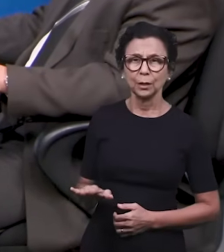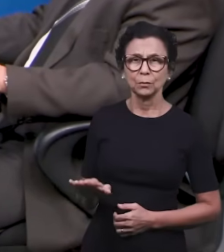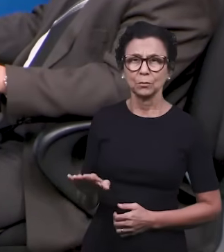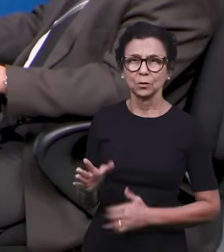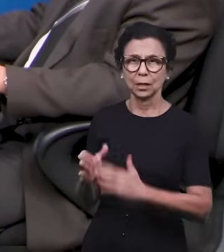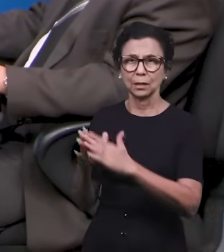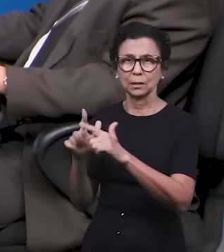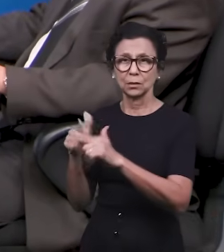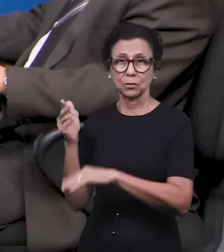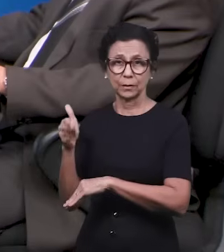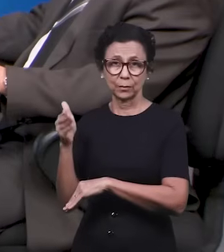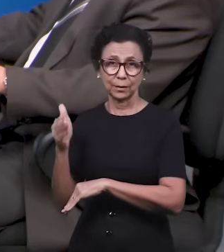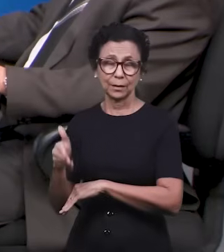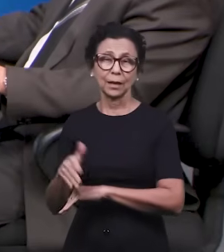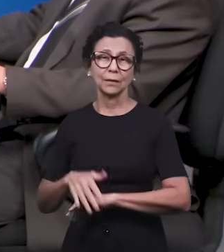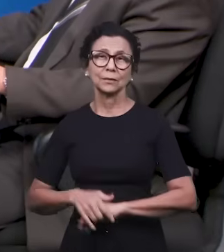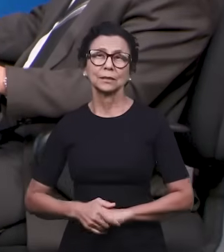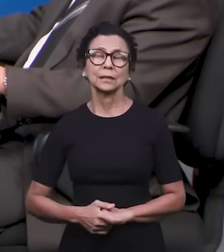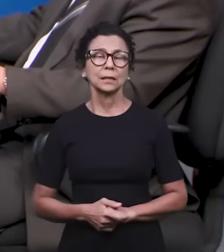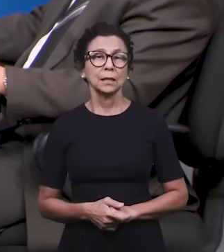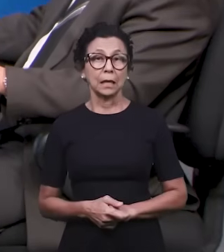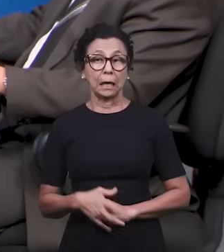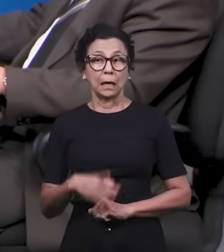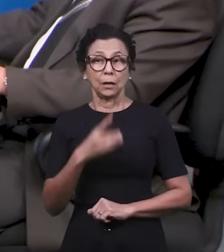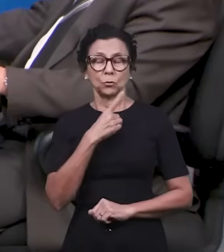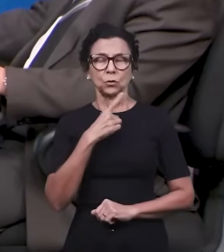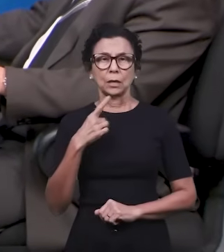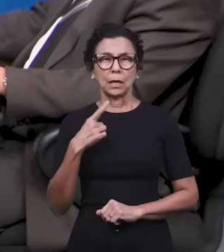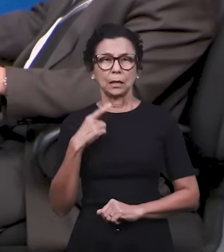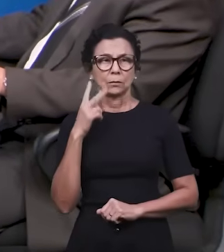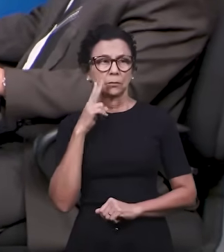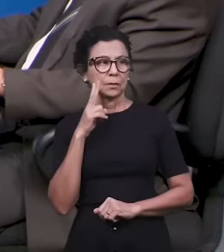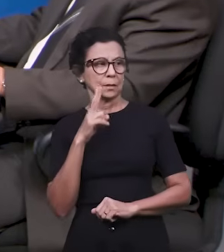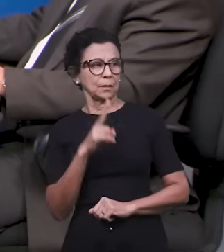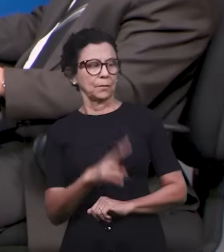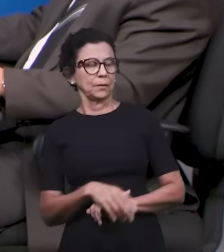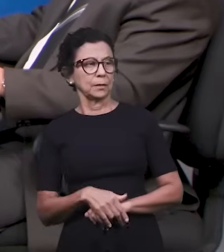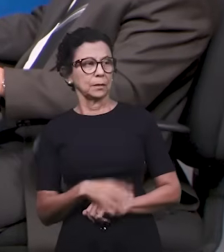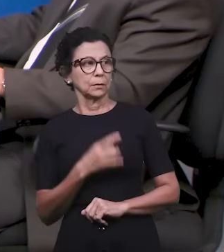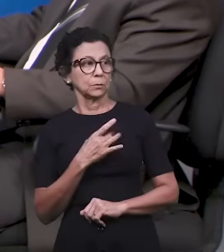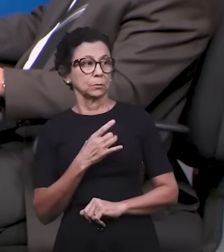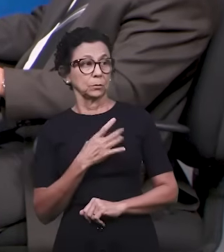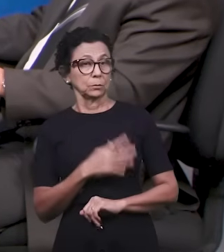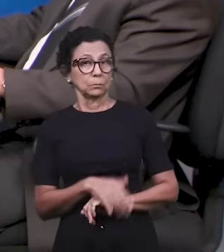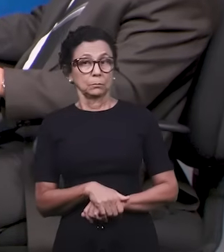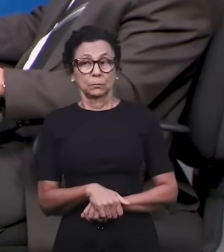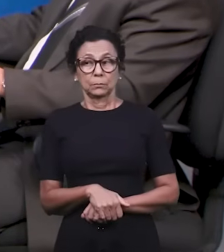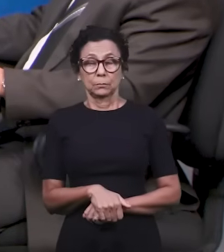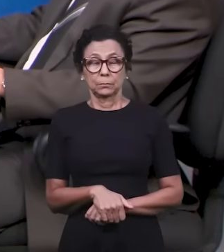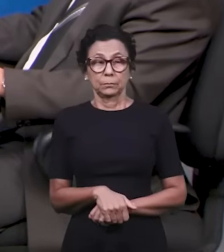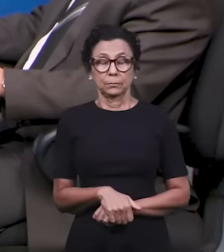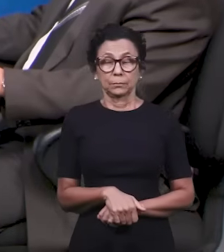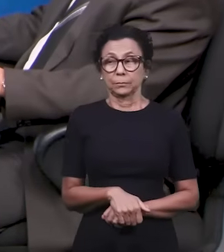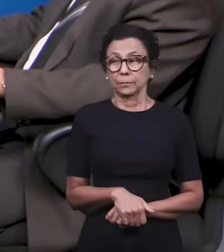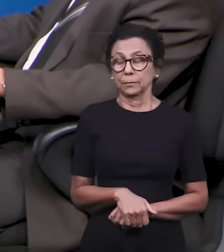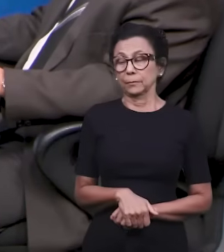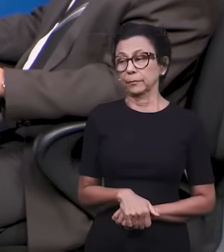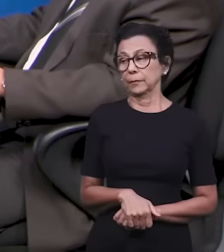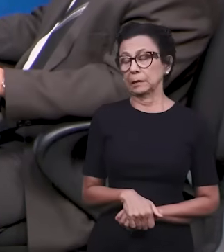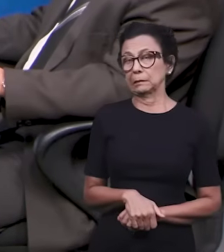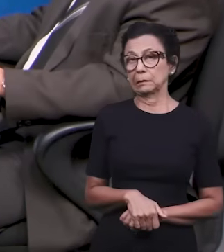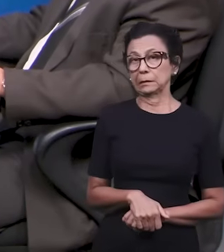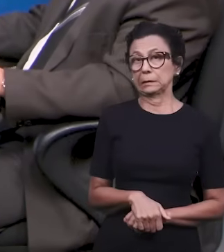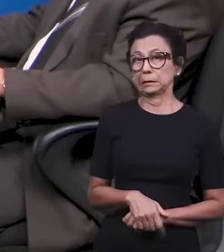gente olhava para diácono, tinha até um medo, né? Havia um medo quando passava o diácono, assim, porque era uma